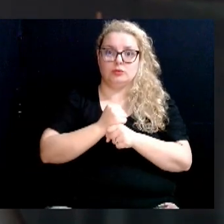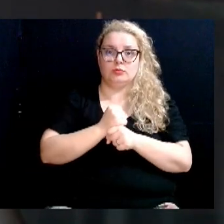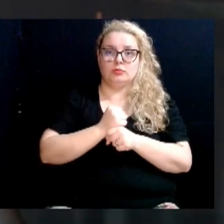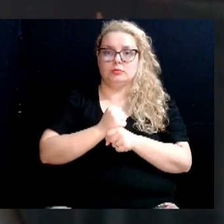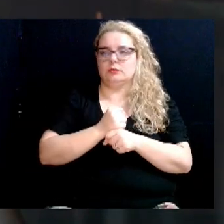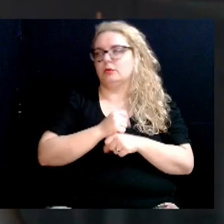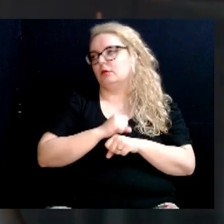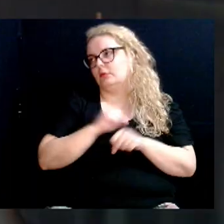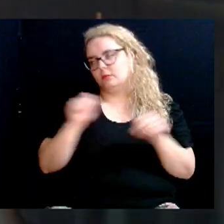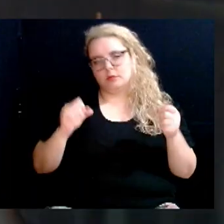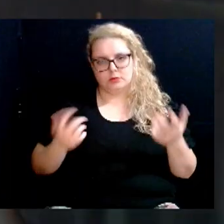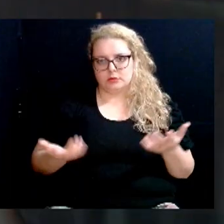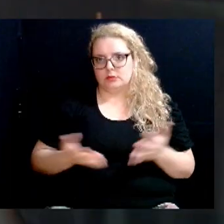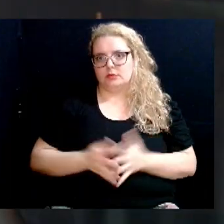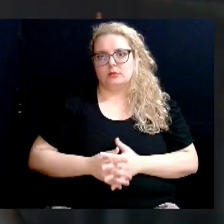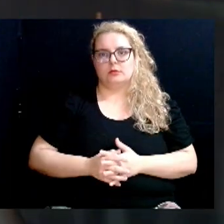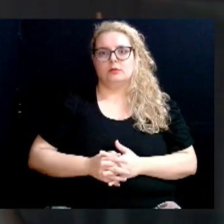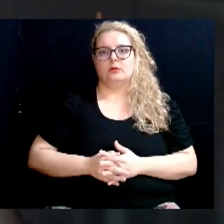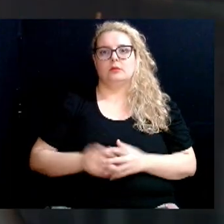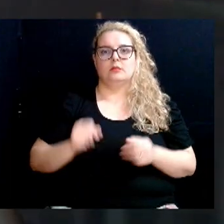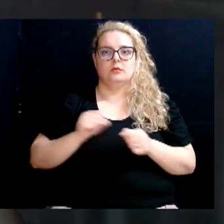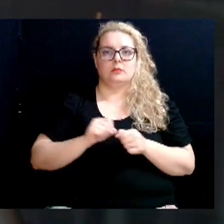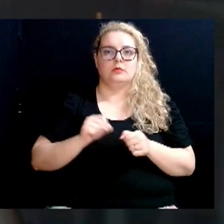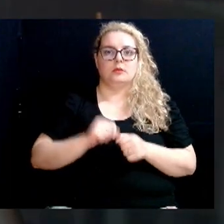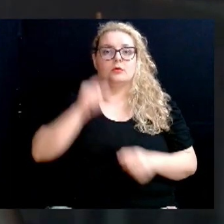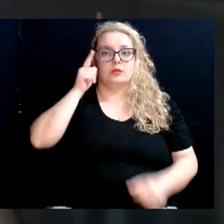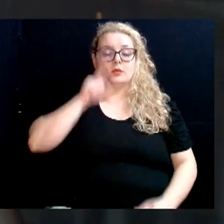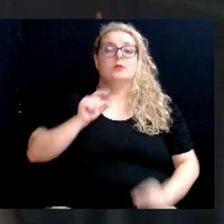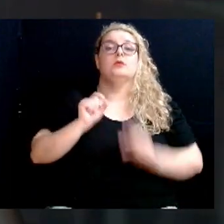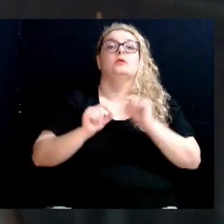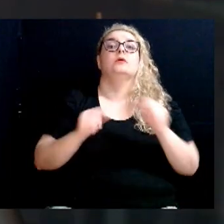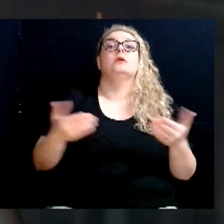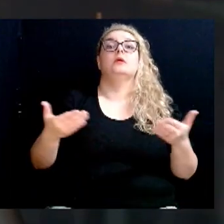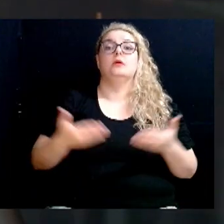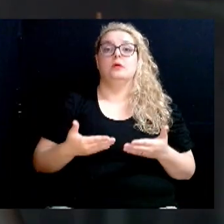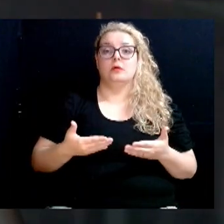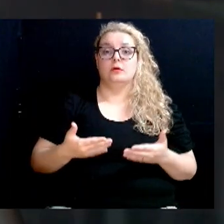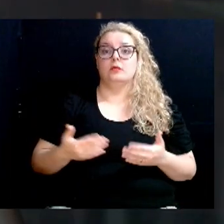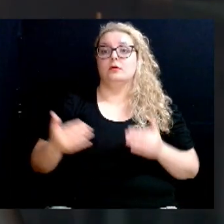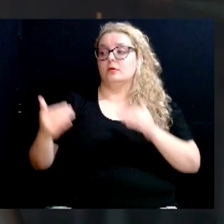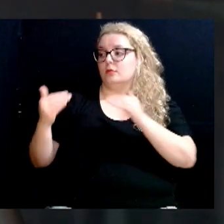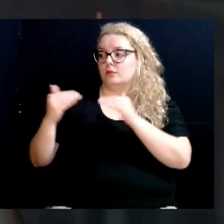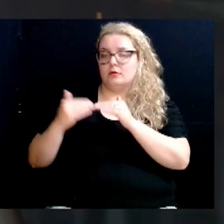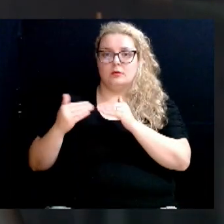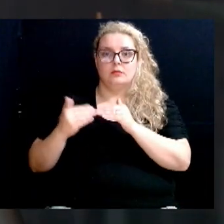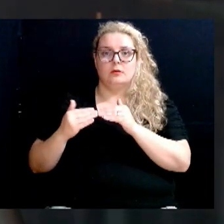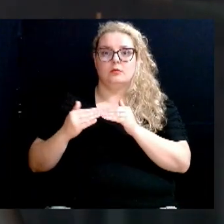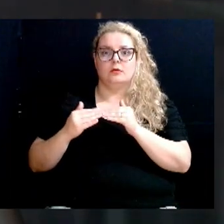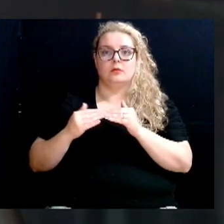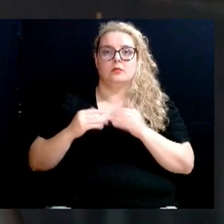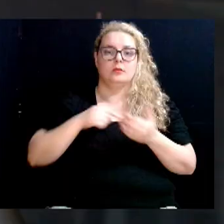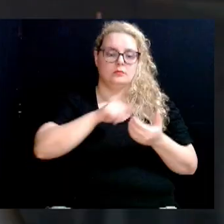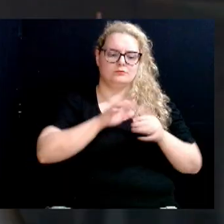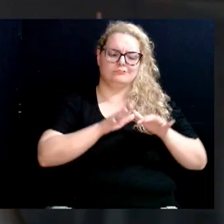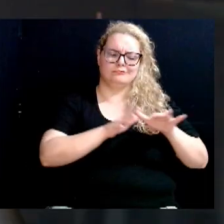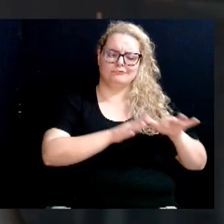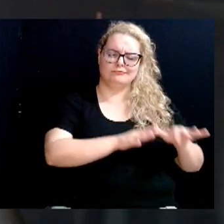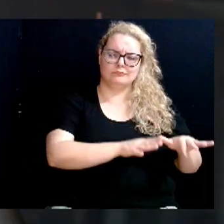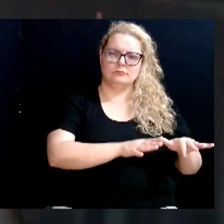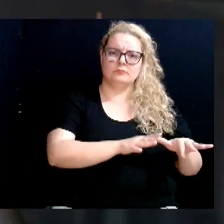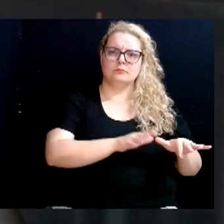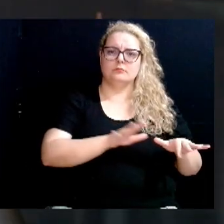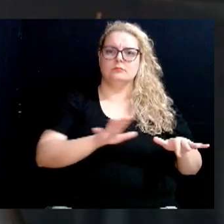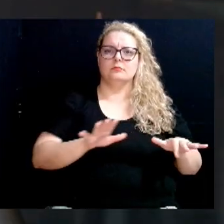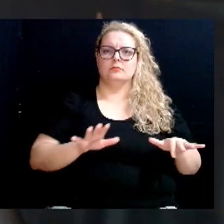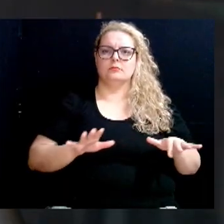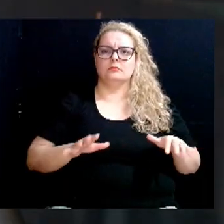Então, faz o que dá. E o que dá agora? Concordo. Solta um pouquinho esse celular, tira o celular do seu bolso,